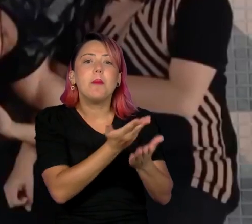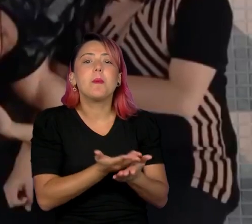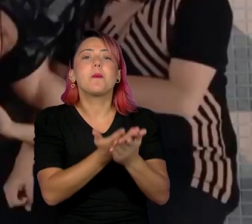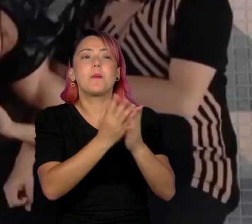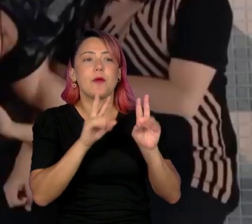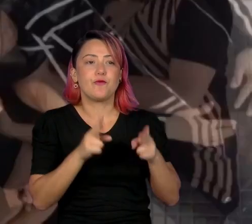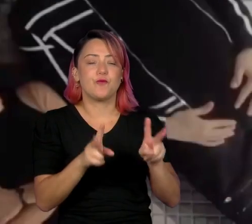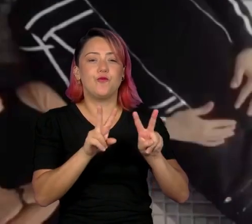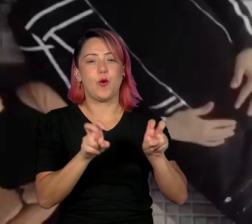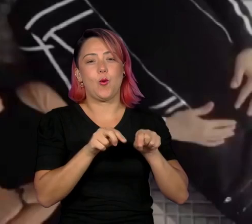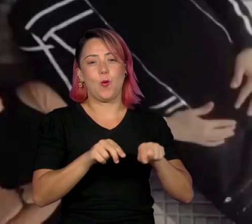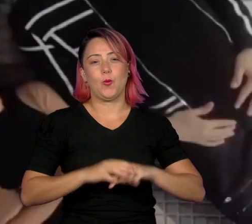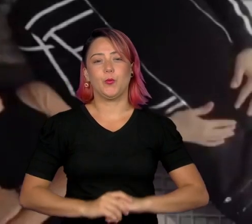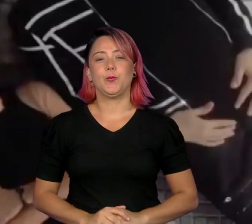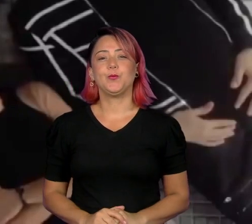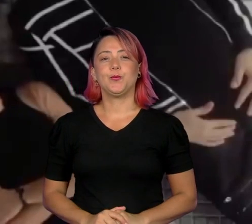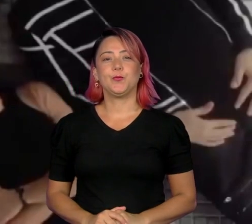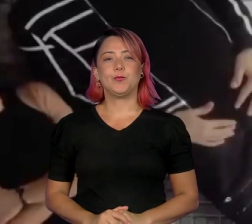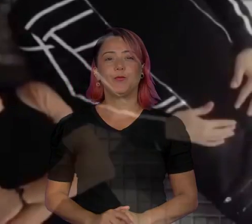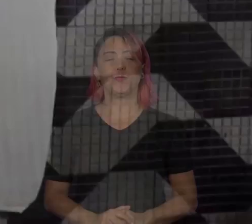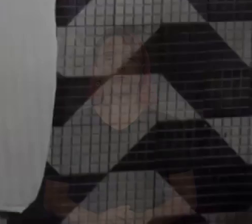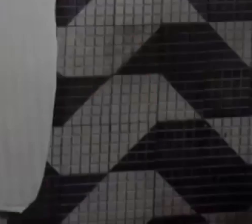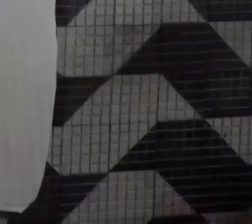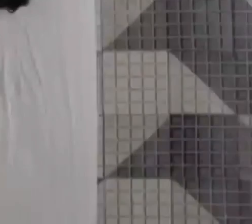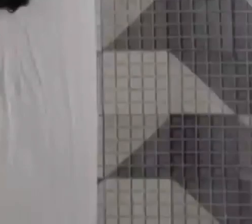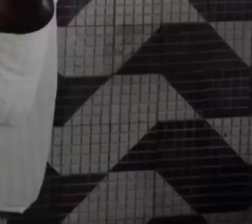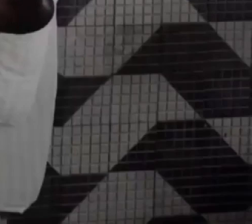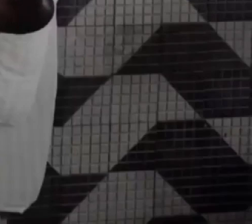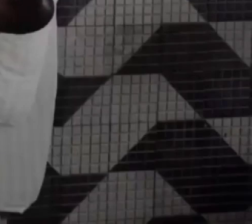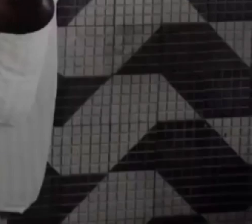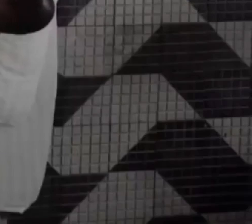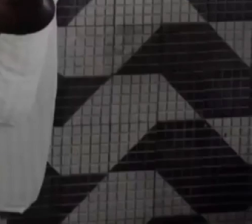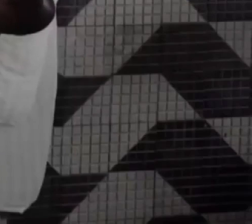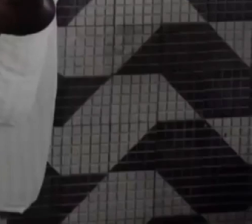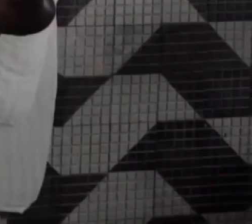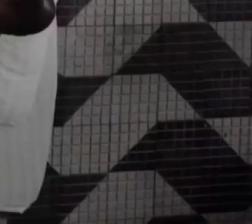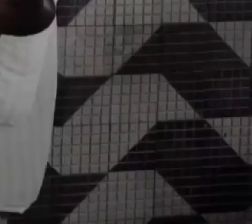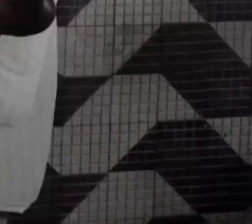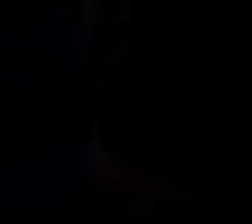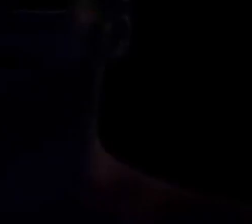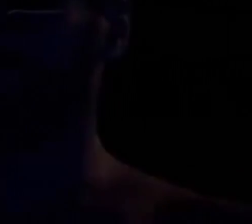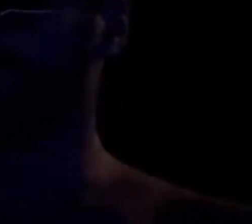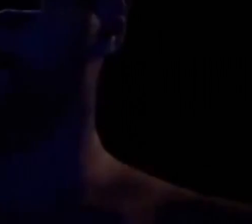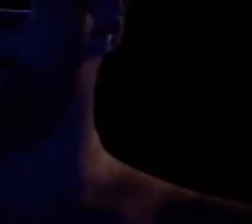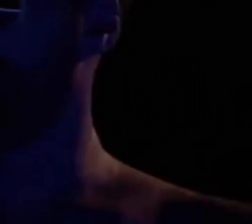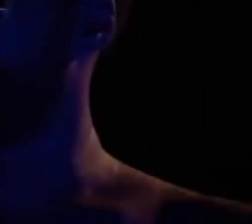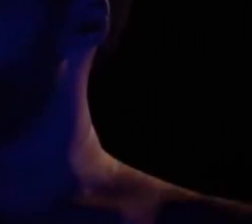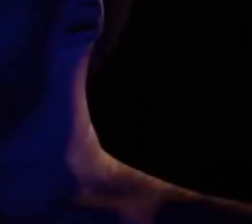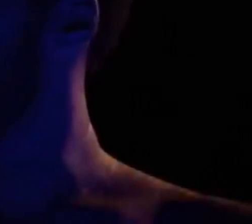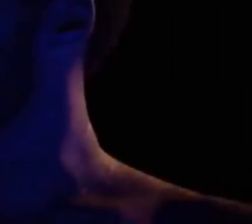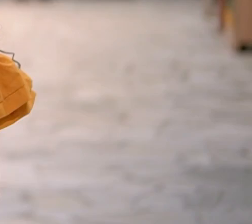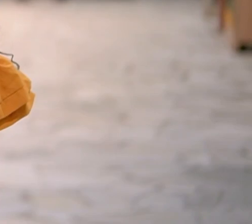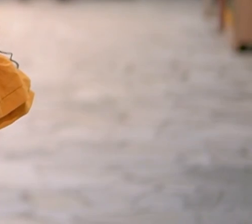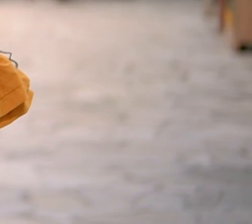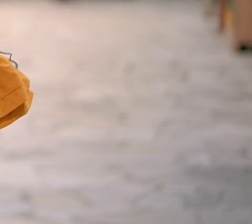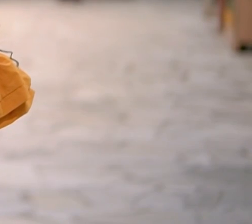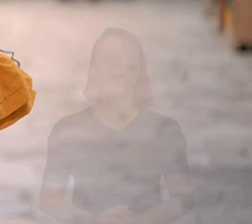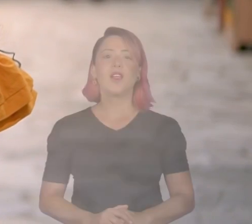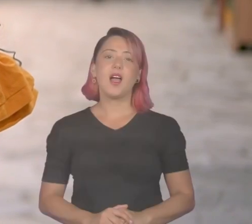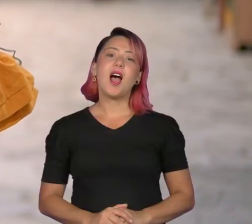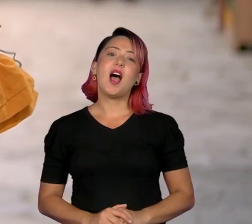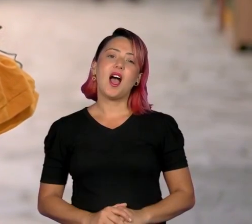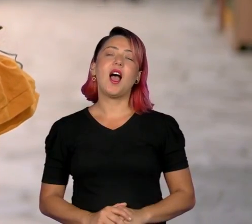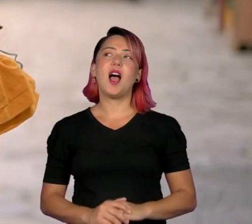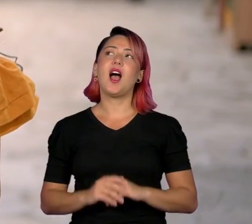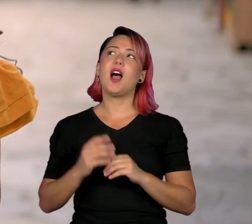Pássaros e corações flutuam no meu couro. Ela risca tintas pelos meus poros. A gente já estava